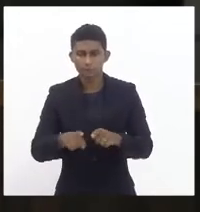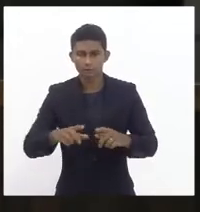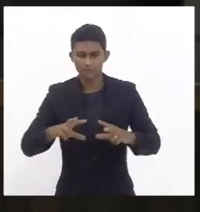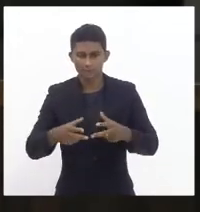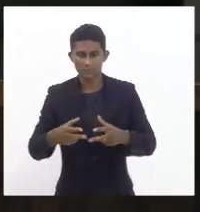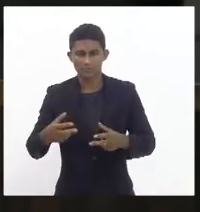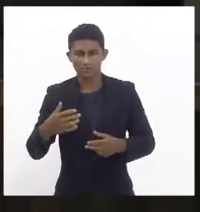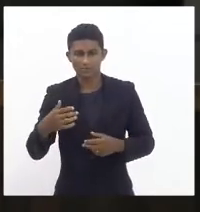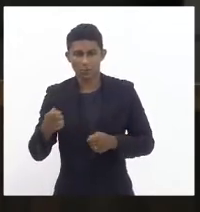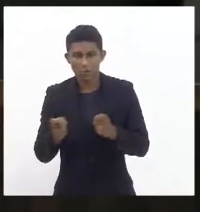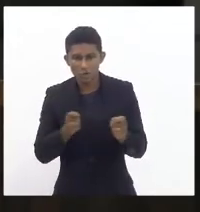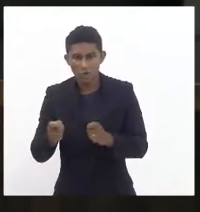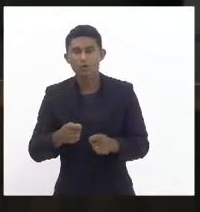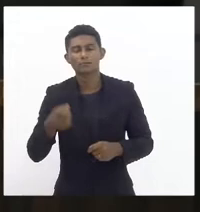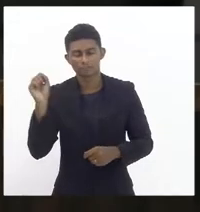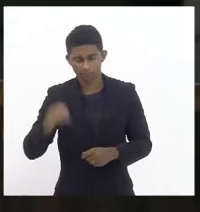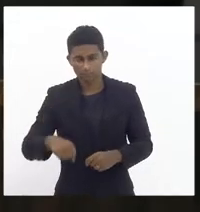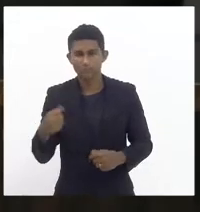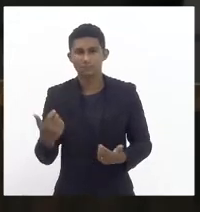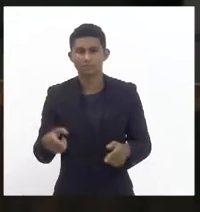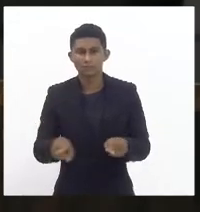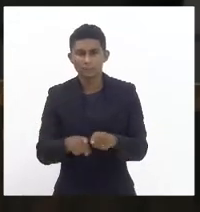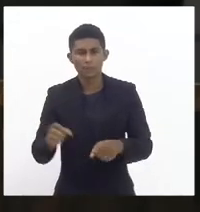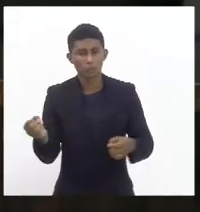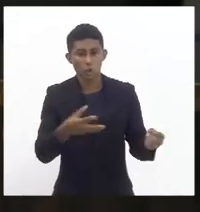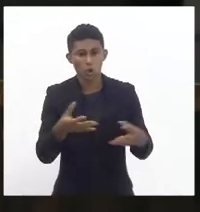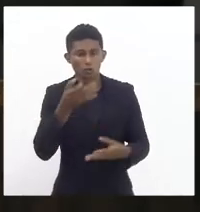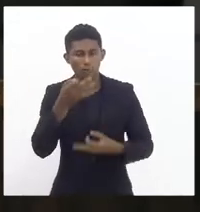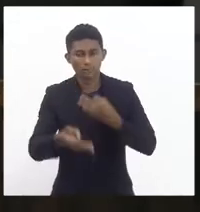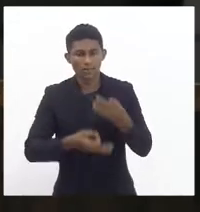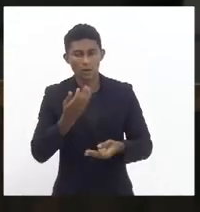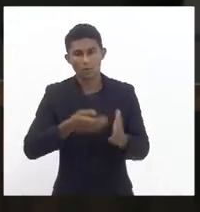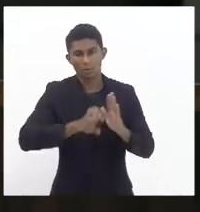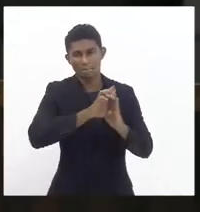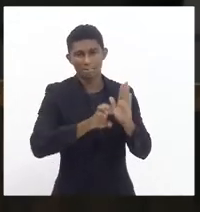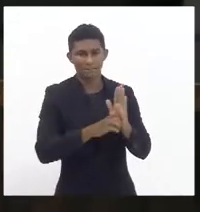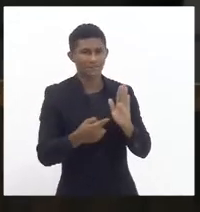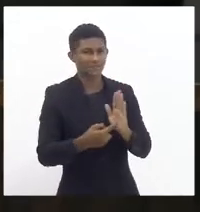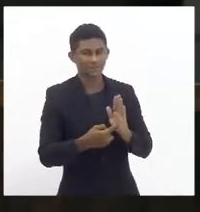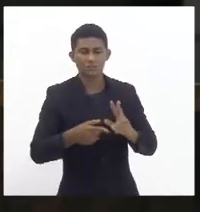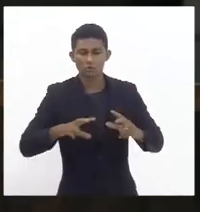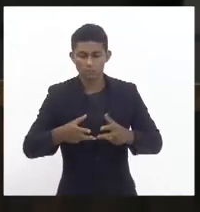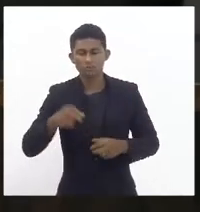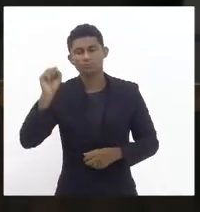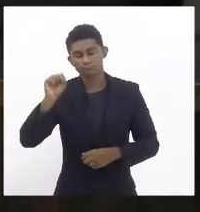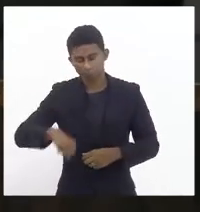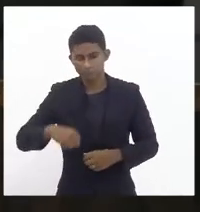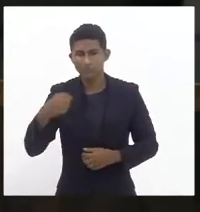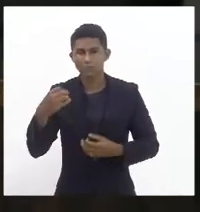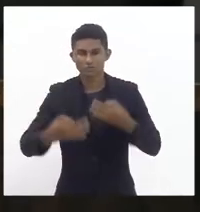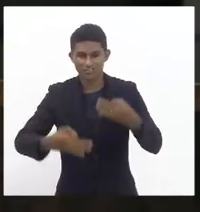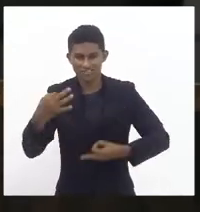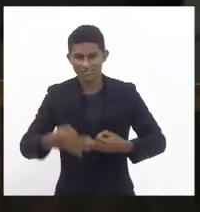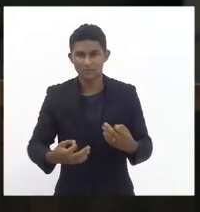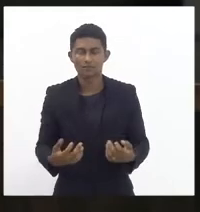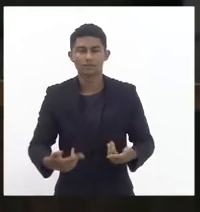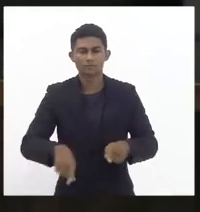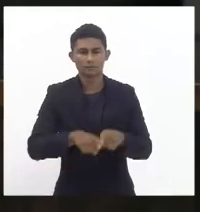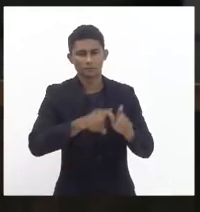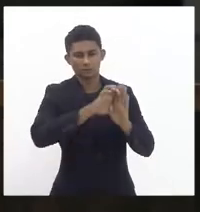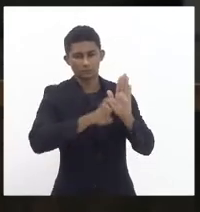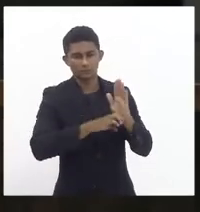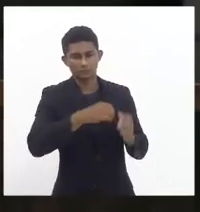controle favorável novo parecer as emendas de plenário da comissão de correção e justiça favorável com a subir emenda